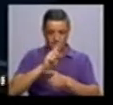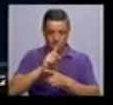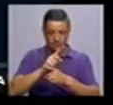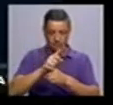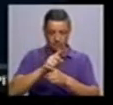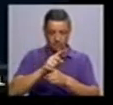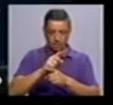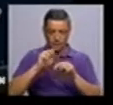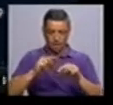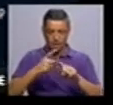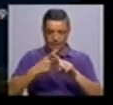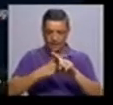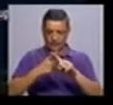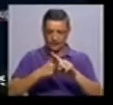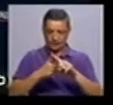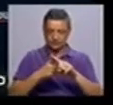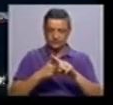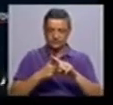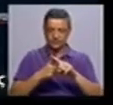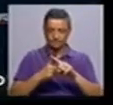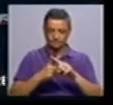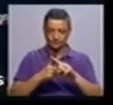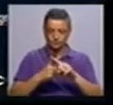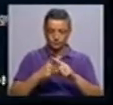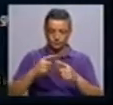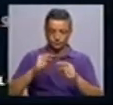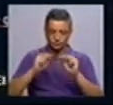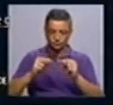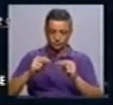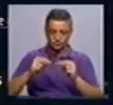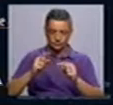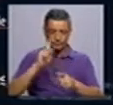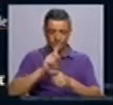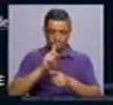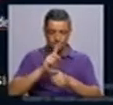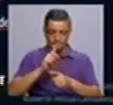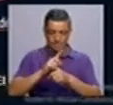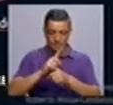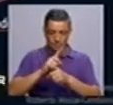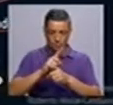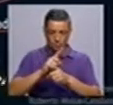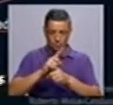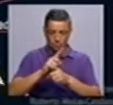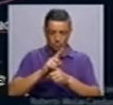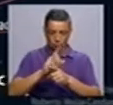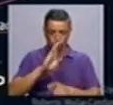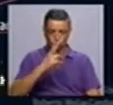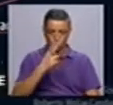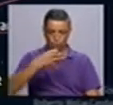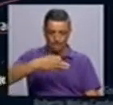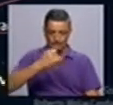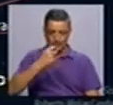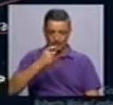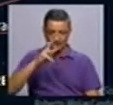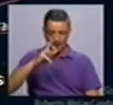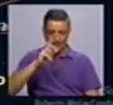uma muito, muito curiosa, que está ali intermédia. Ela roda exatamente também na mesma direção, ou melhor, no sentido da rotação de Júpiter,